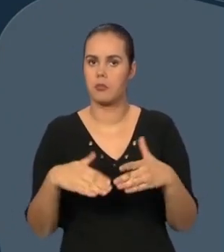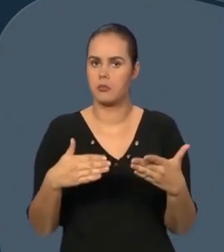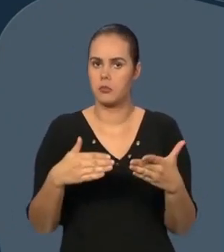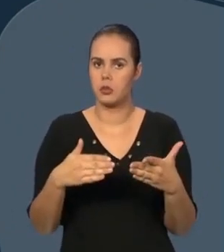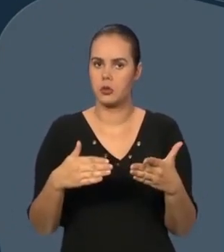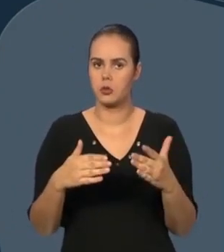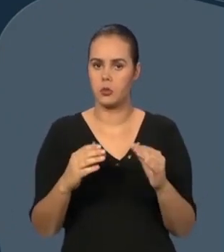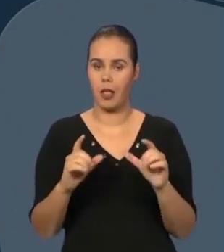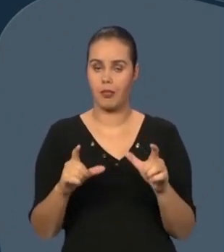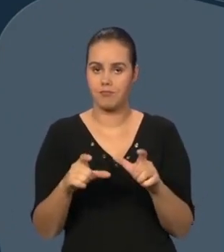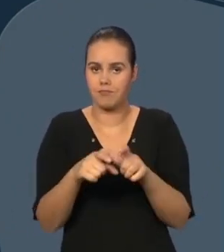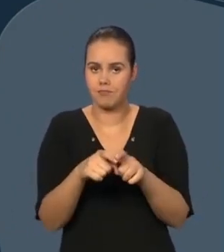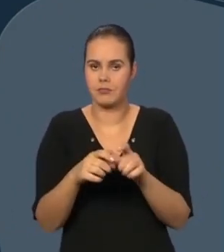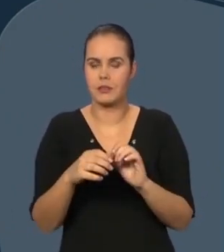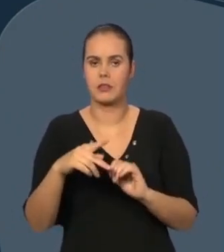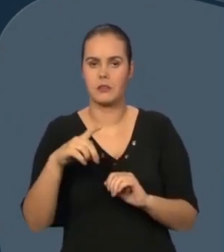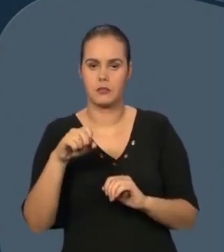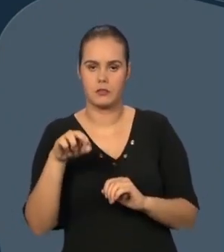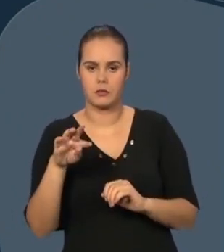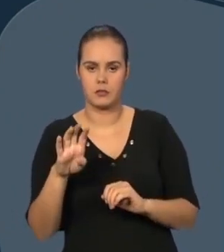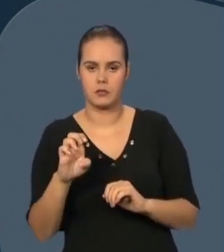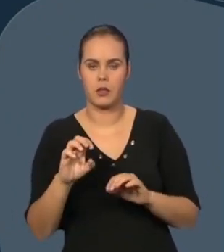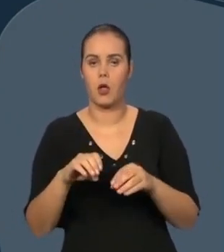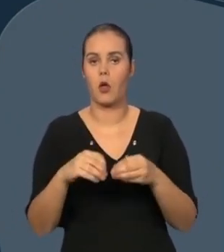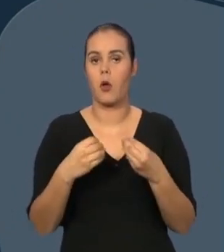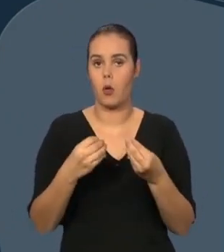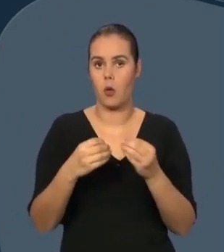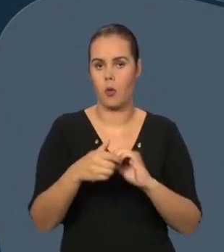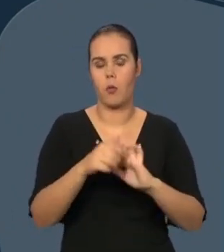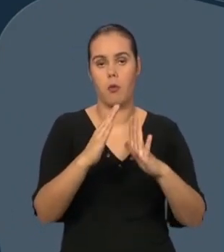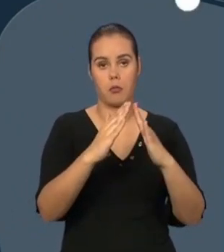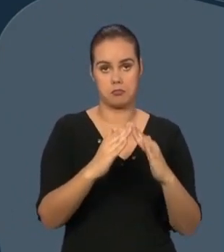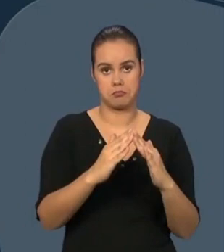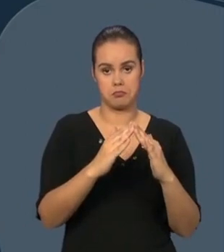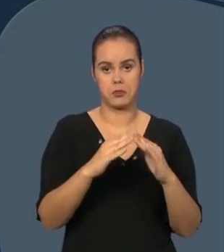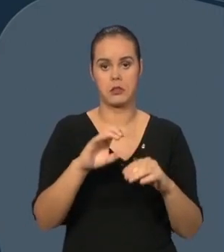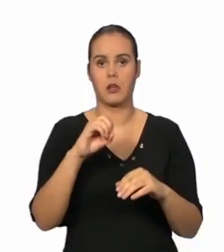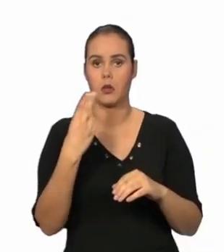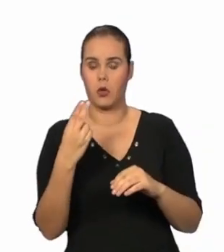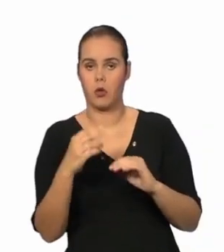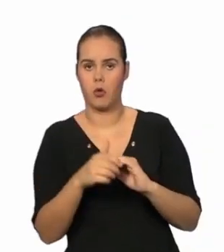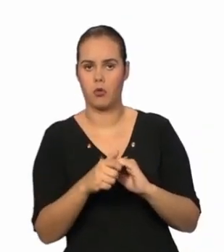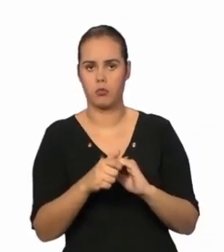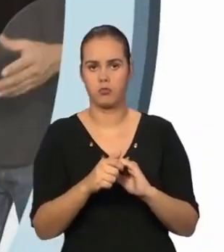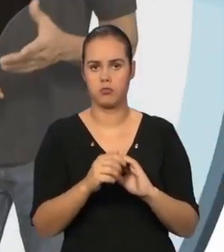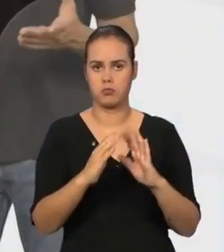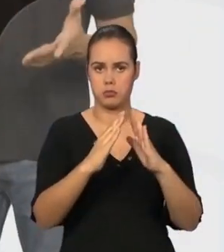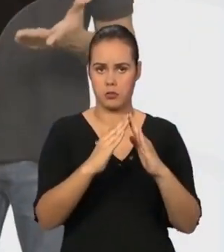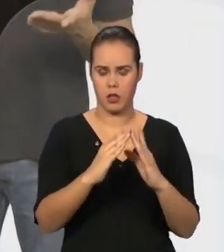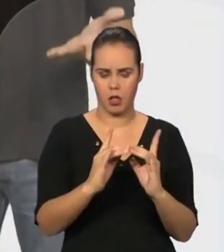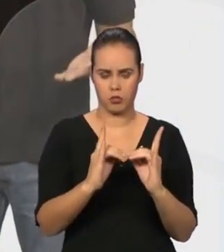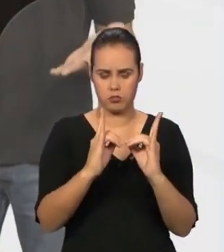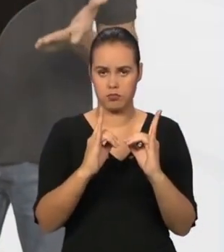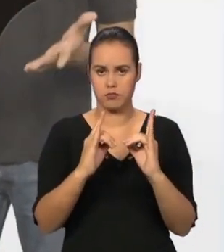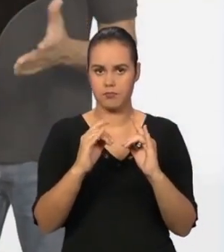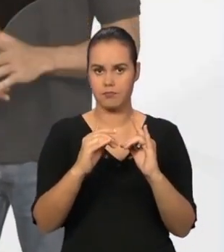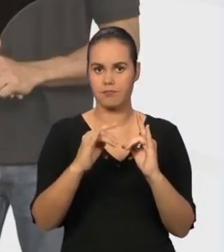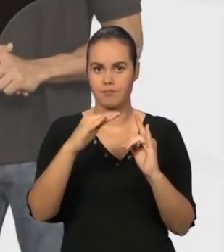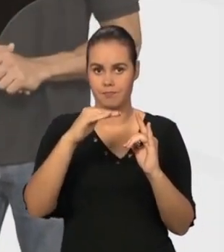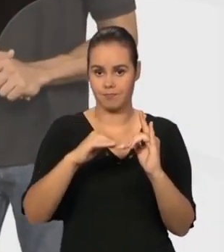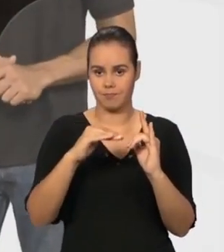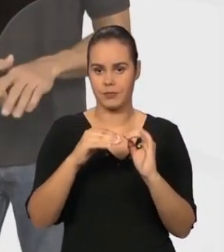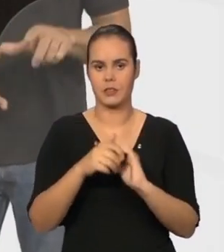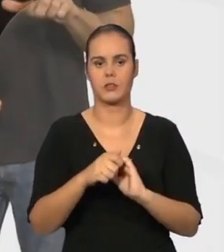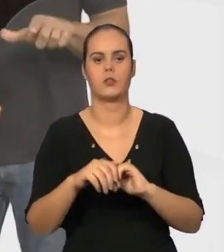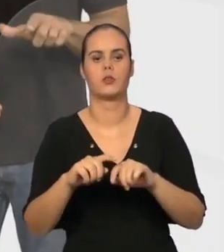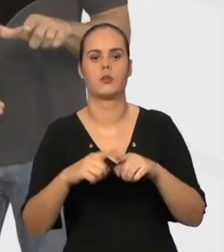pilar é reduzida, como no caso das residências térreas ou com poucos pavimentos. Para o dimensionamento de blocos